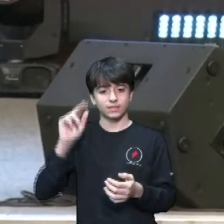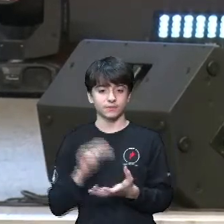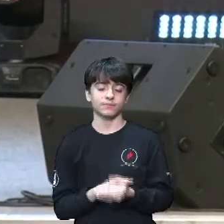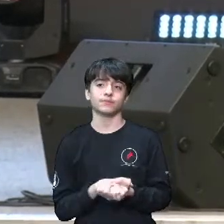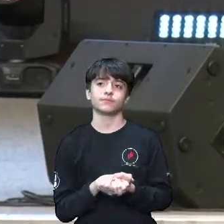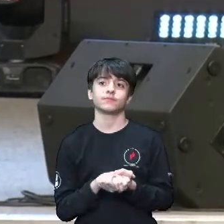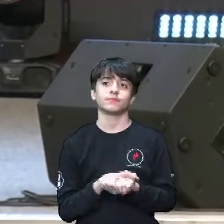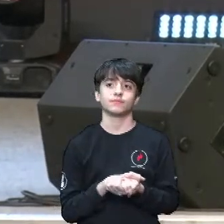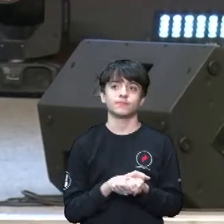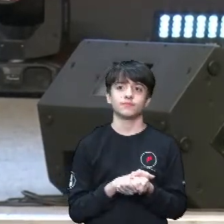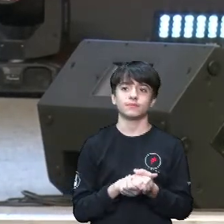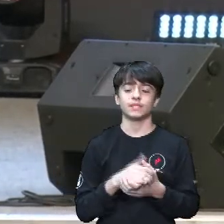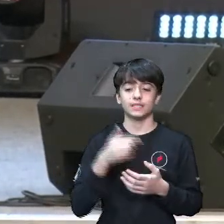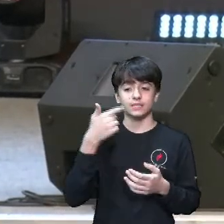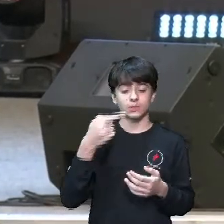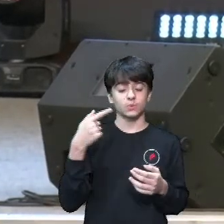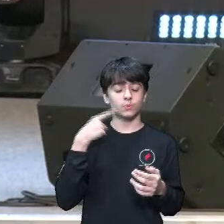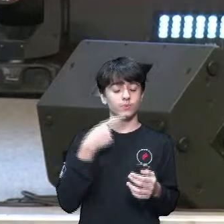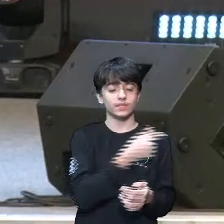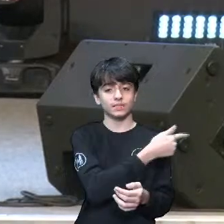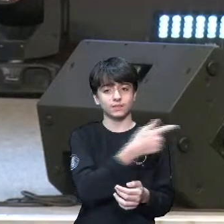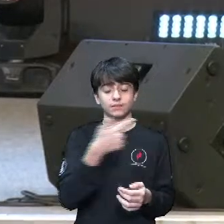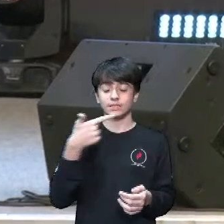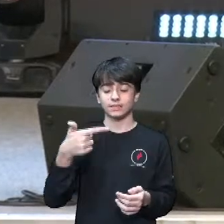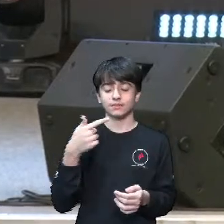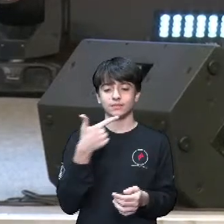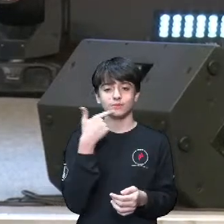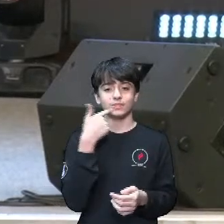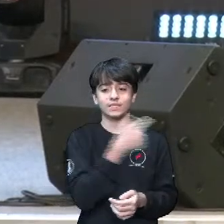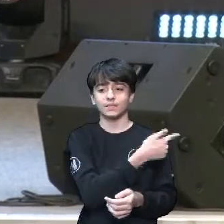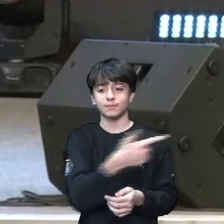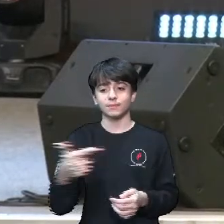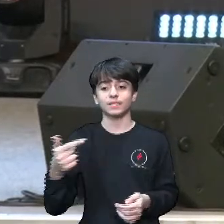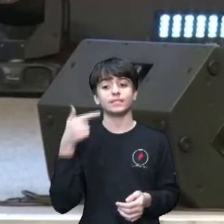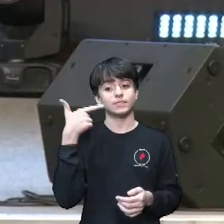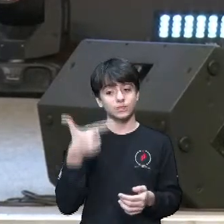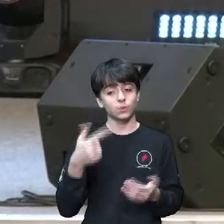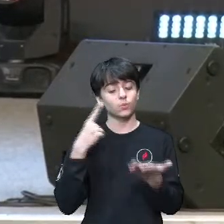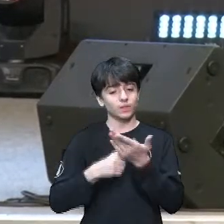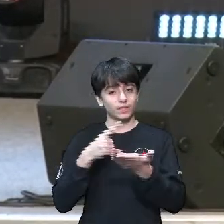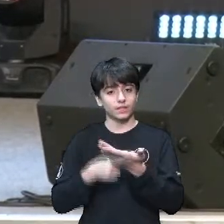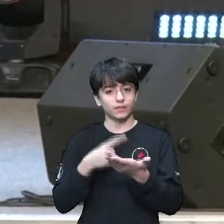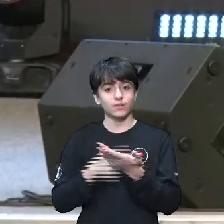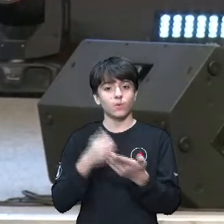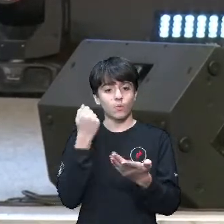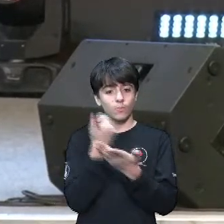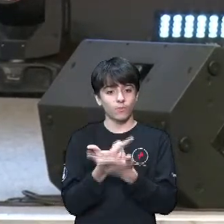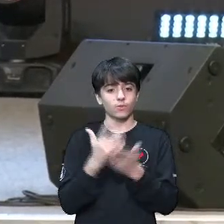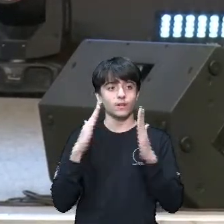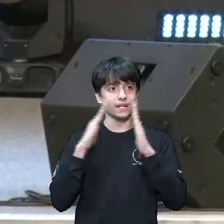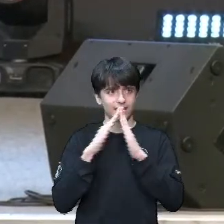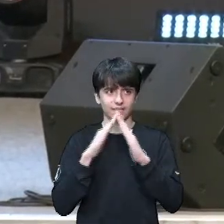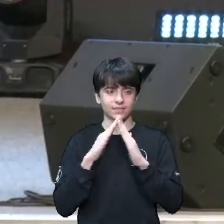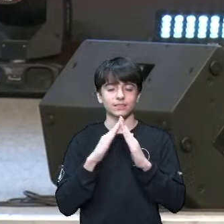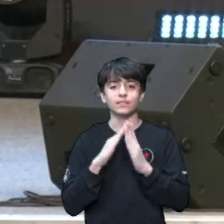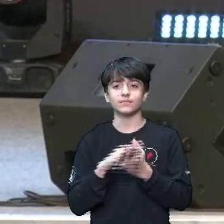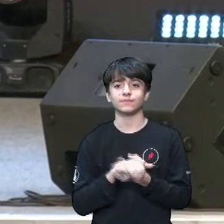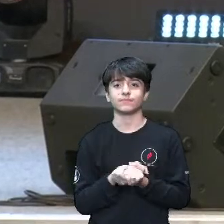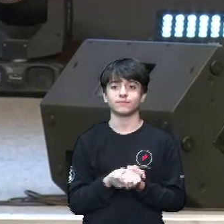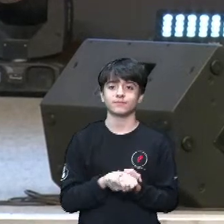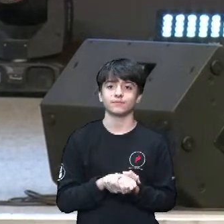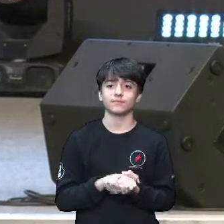na segunda semana, na sua segunda campanha, pela compra de um imóvel. Tem aqui o